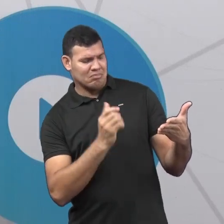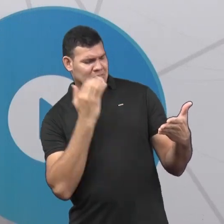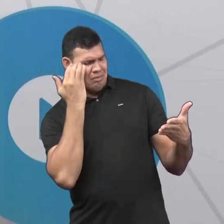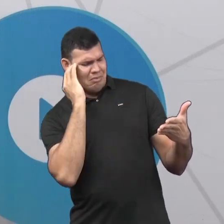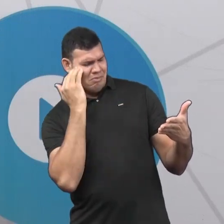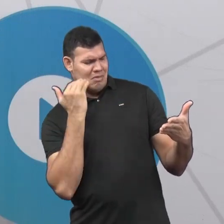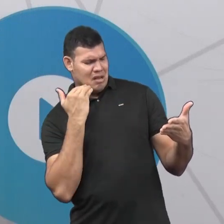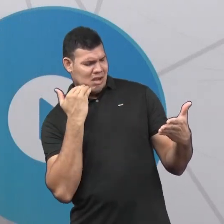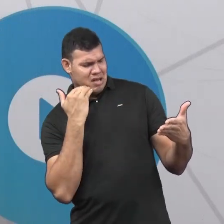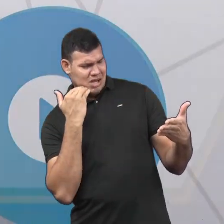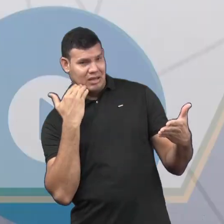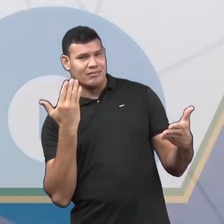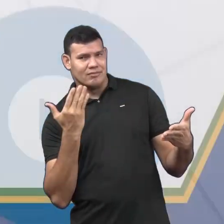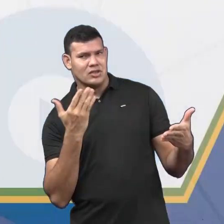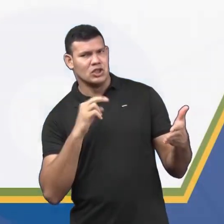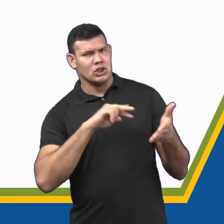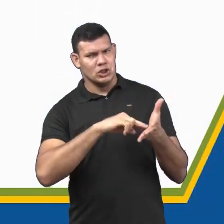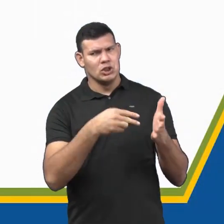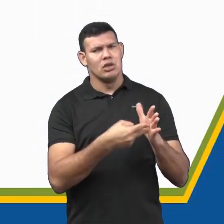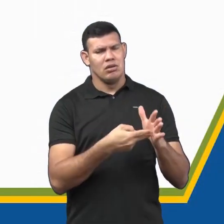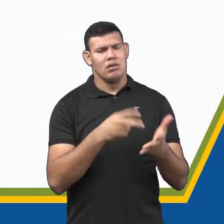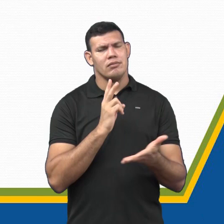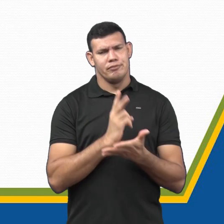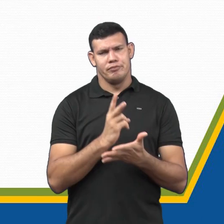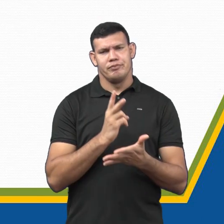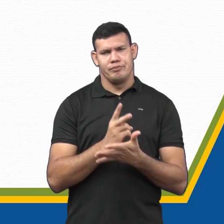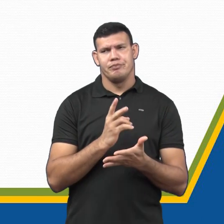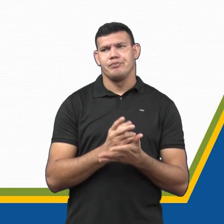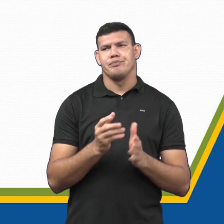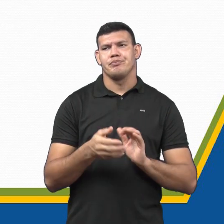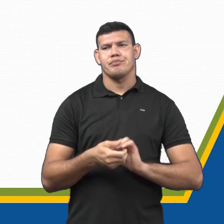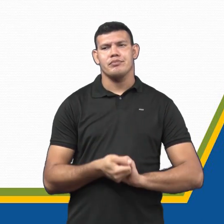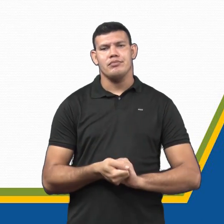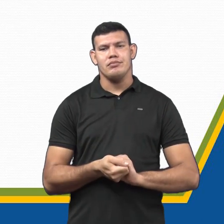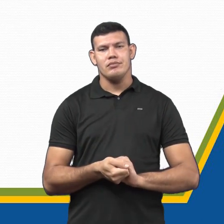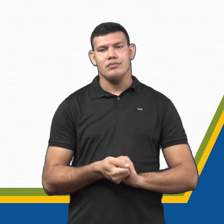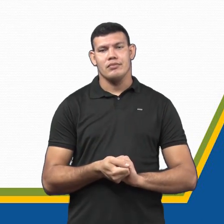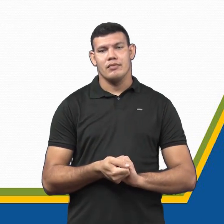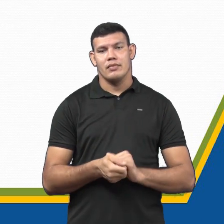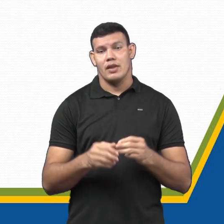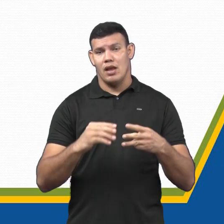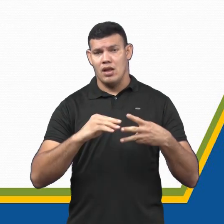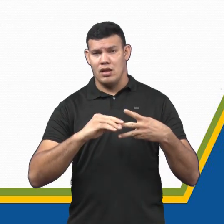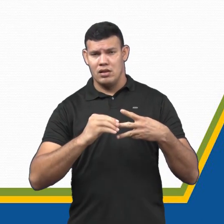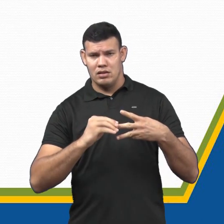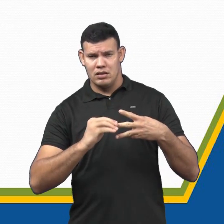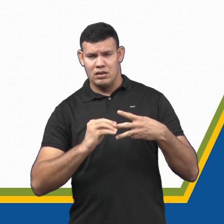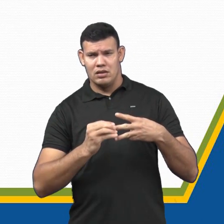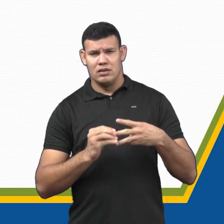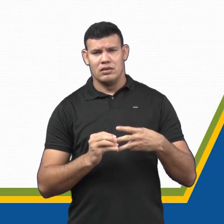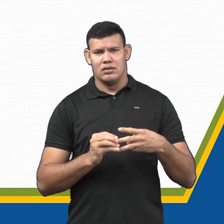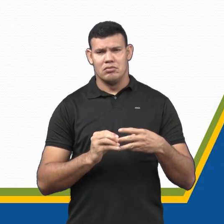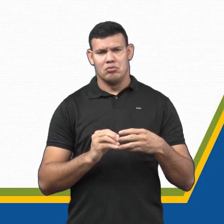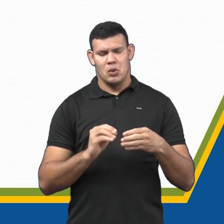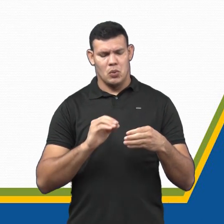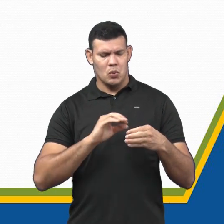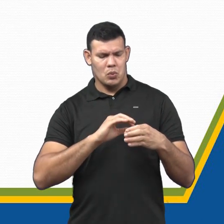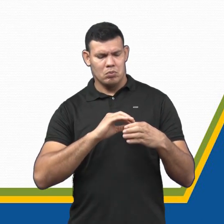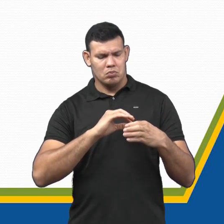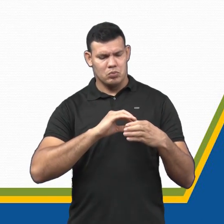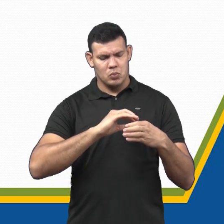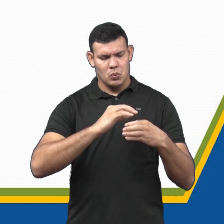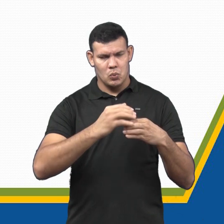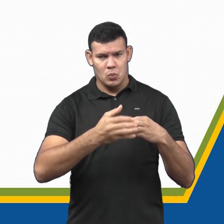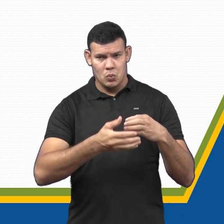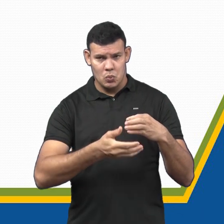vocês saibam que significa a mesma coisa. Então, os glóbulos vermelhos são células arredondadas que estão presentes no